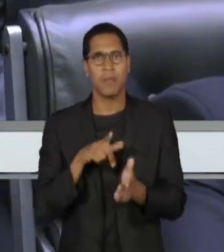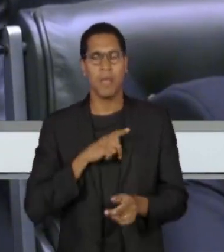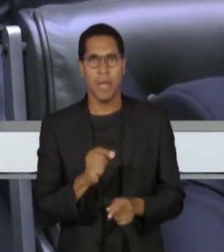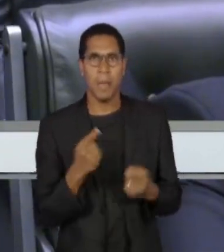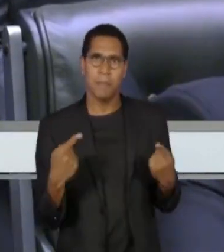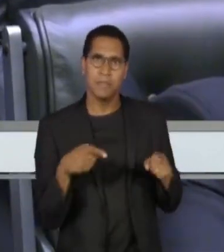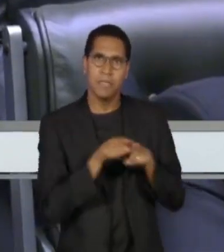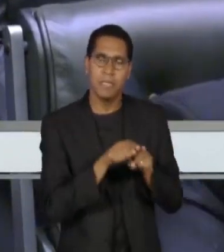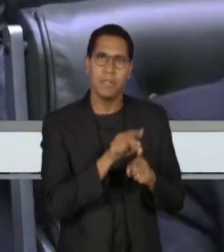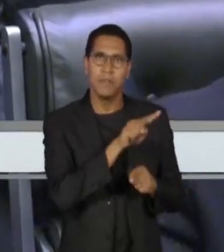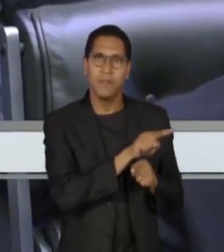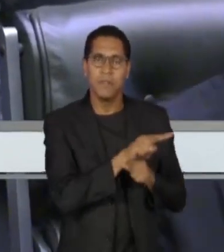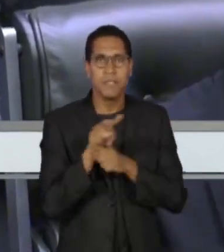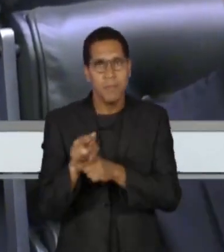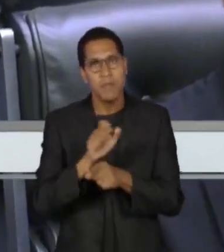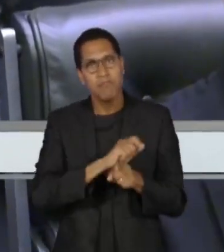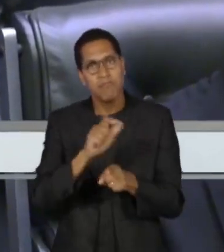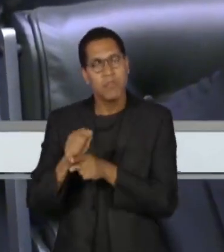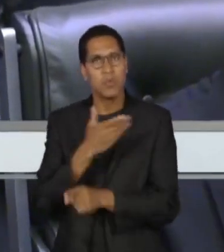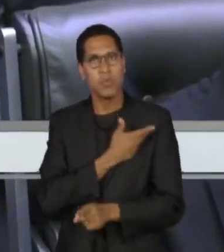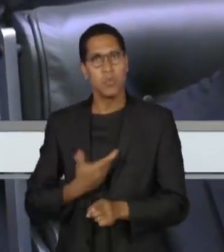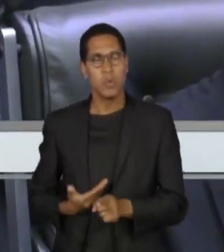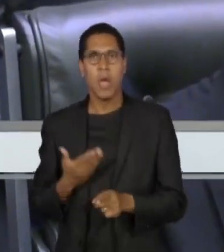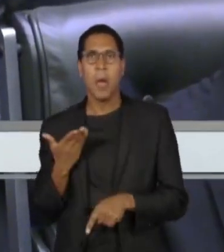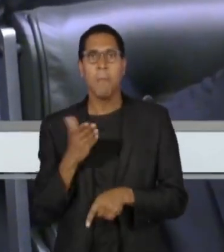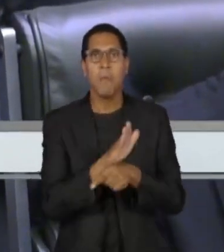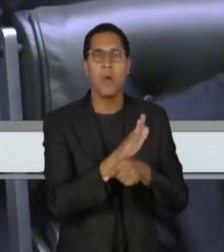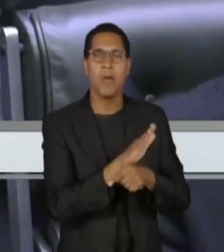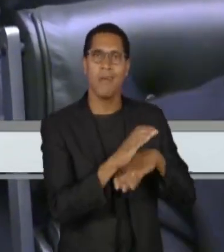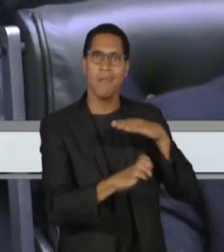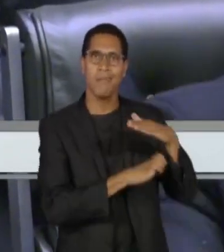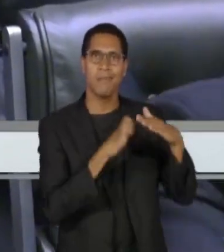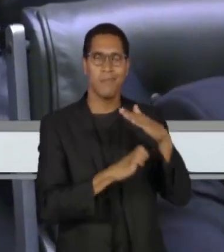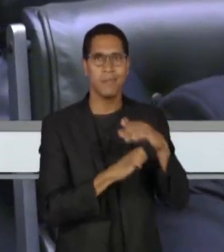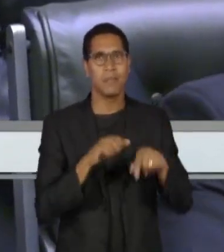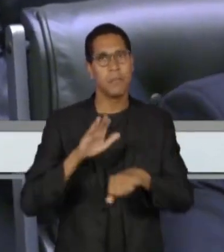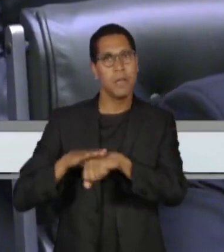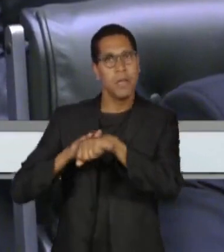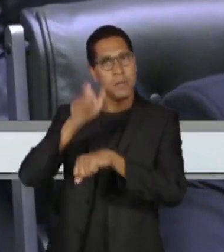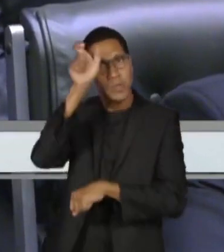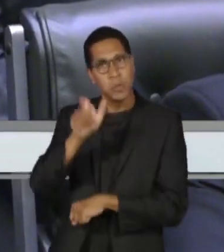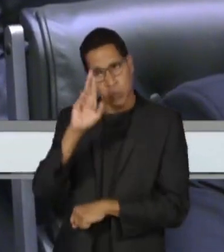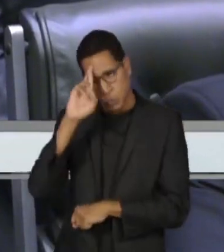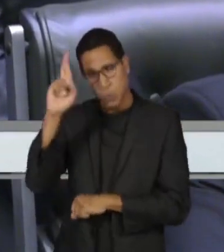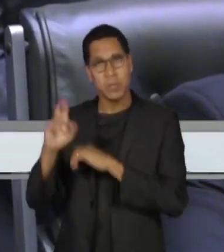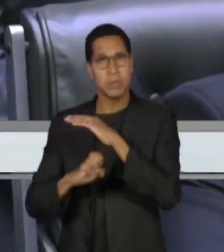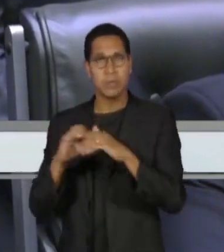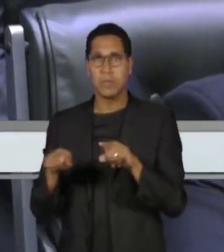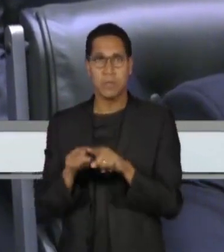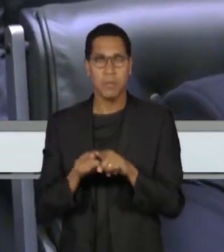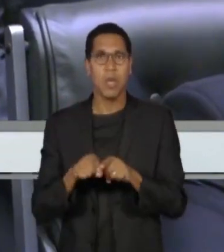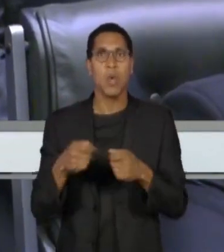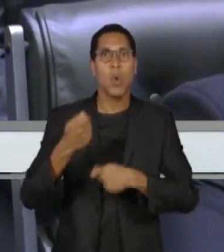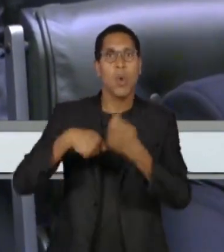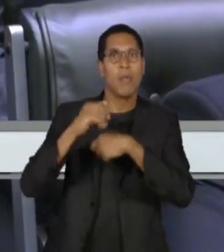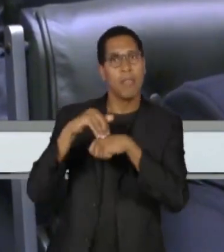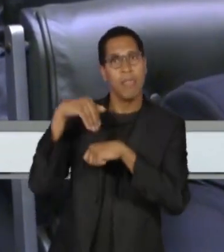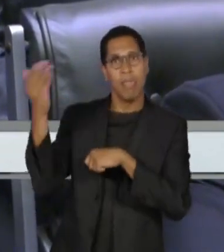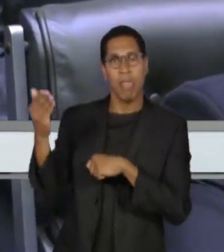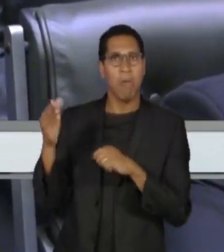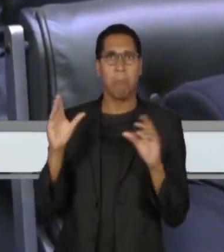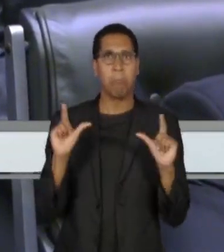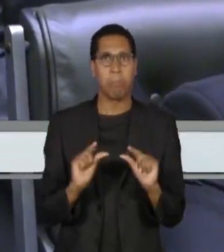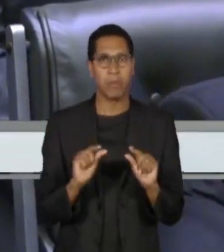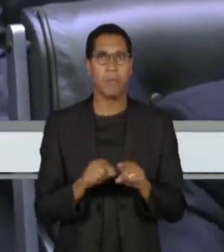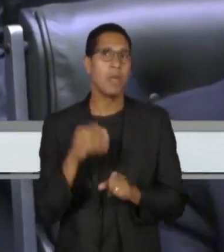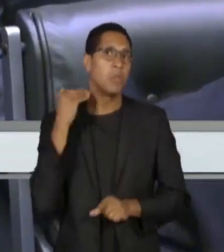públicos, do apoio às empresas, aos empreendedores e ao comércio externo, dilapidar as estatais e os bancos